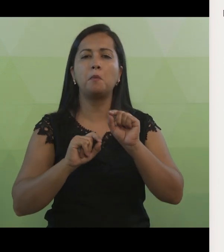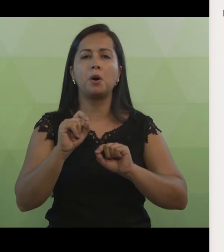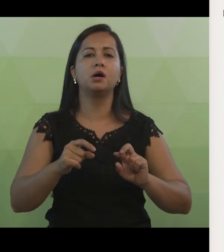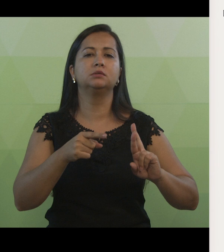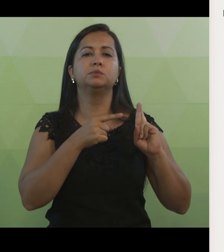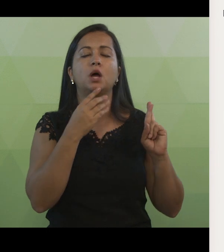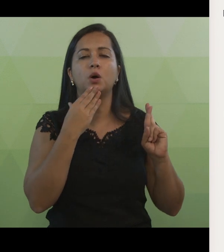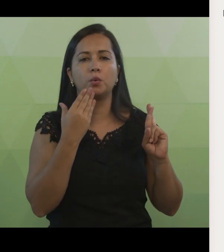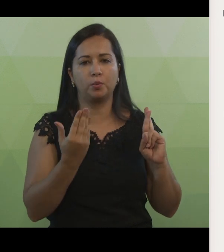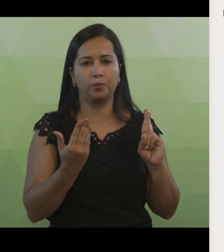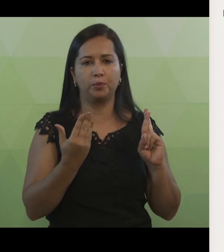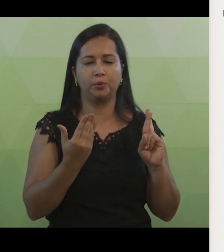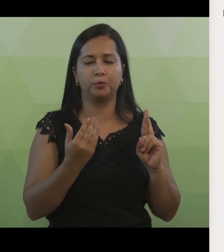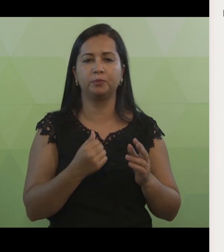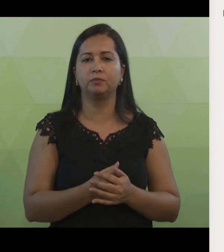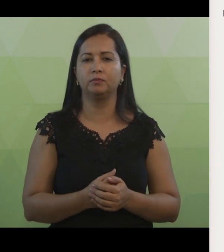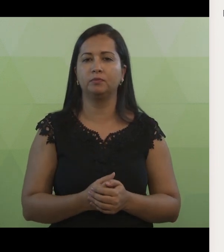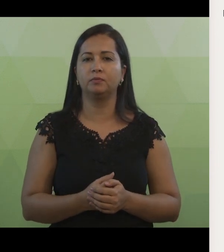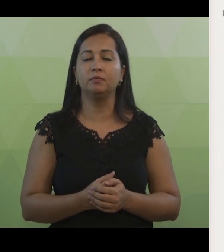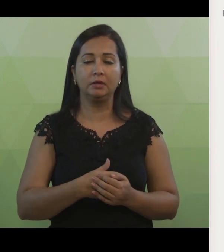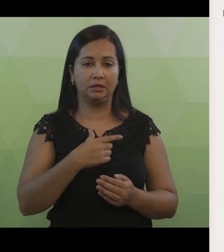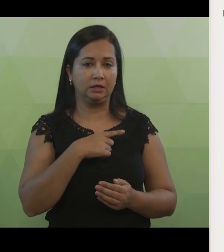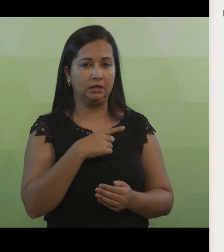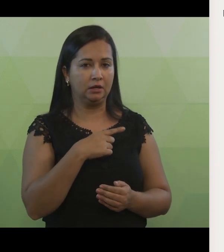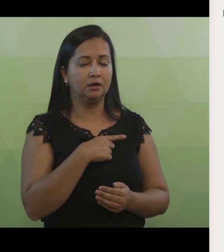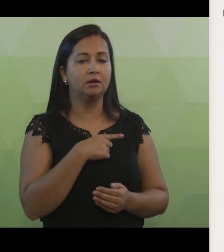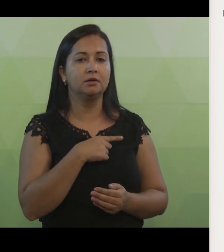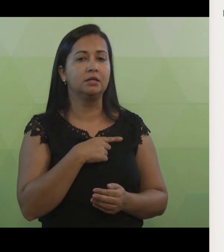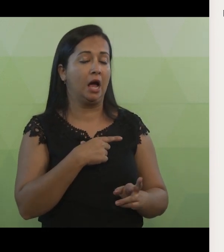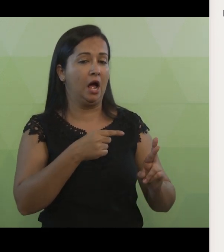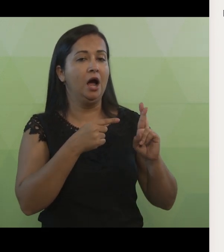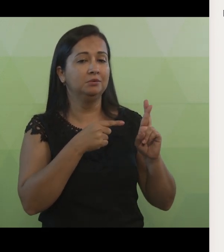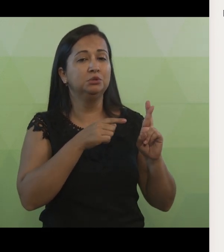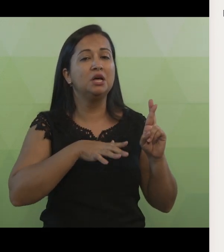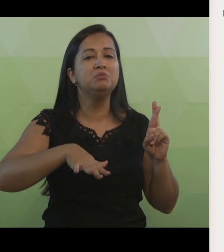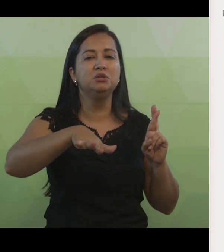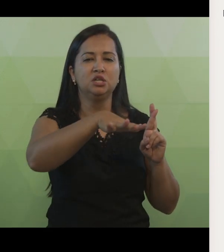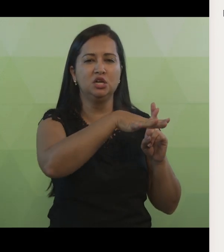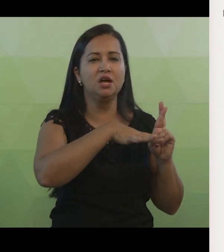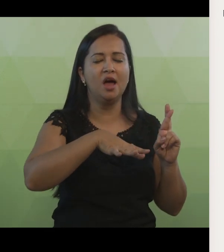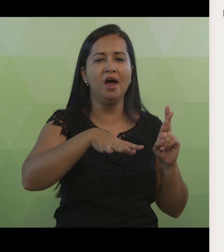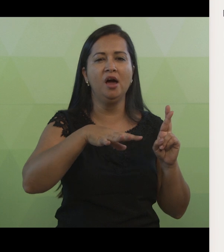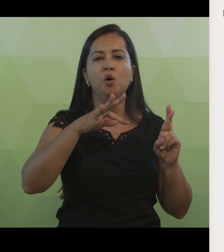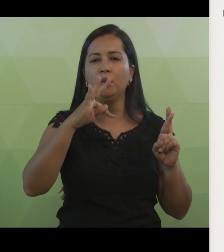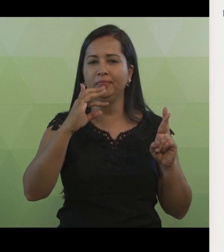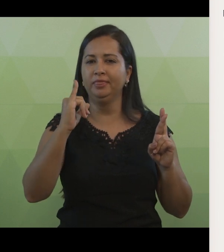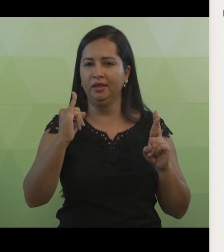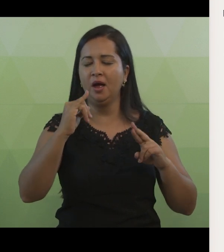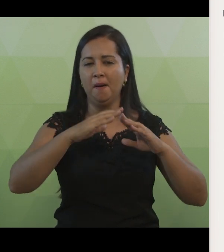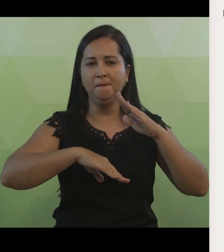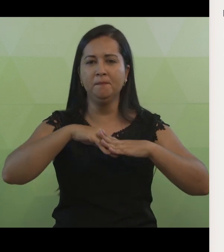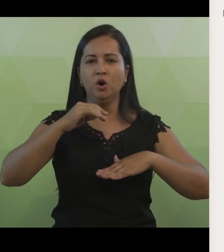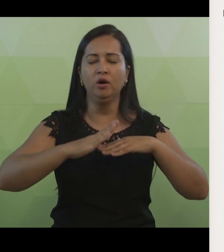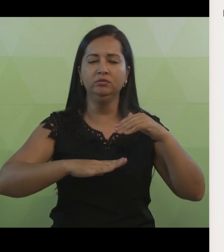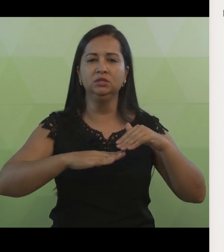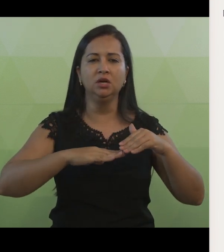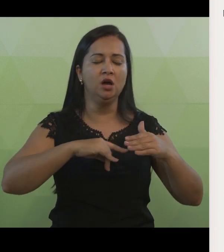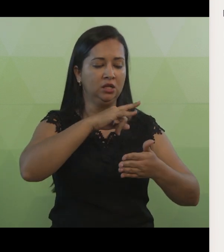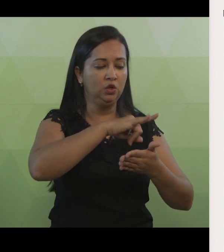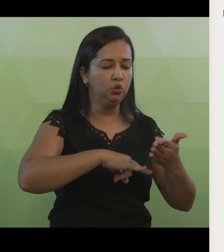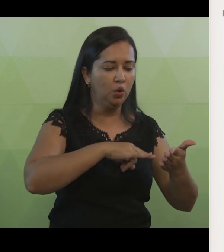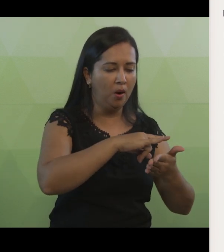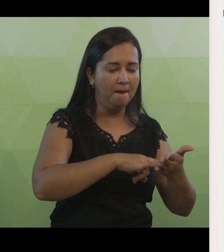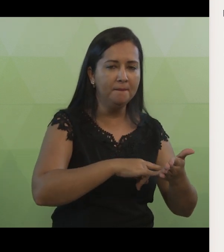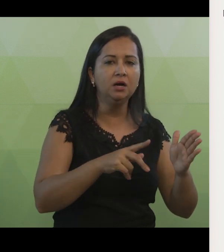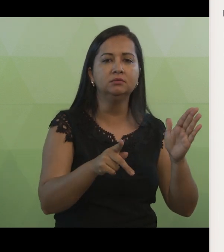responsabilidades, a autoridade e a prestação de contas, as atribuições em geral dos auditores de TI devem ser documentadas por escrito e assinadas pela